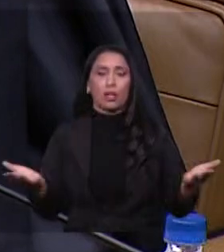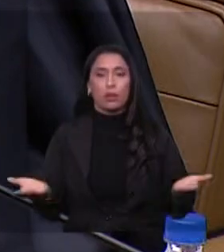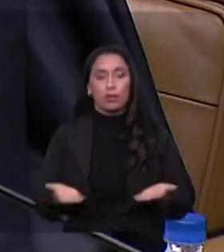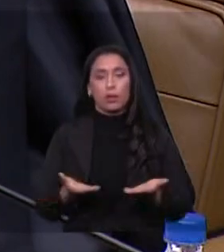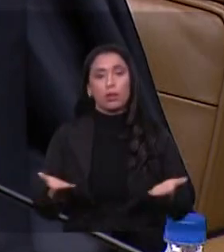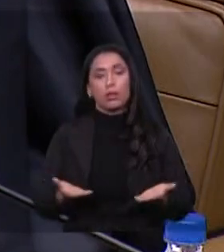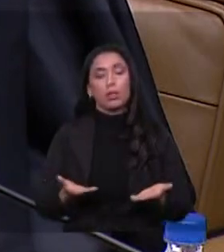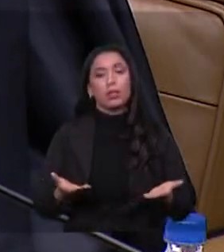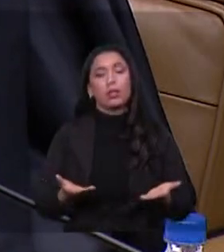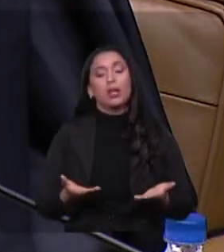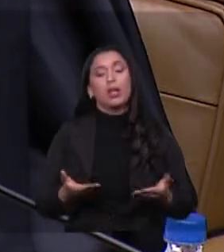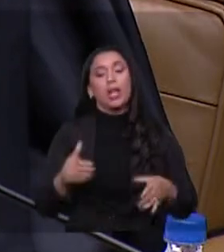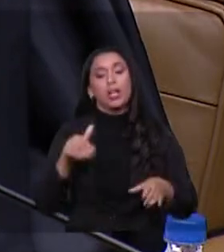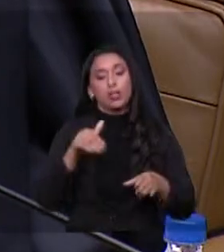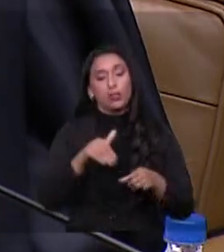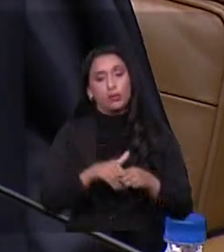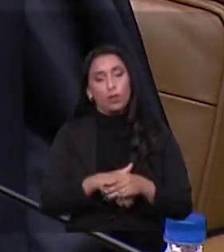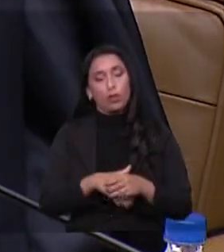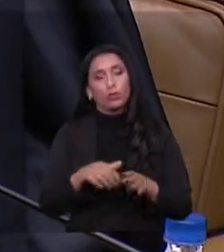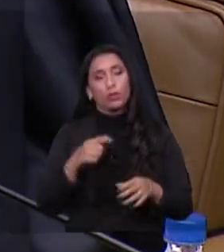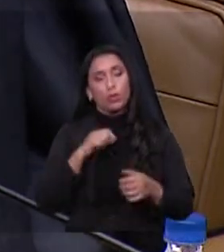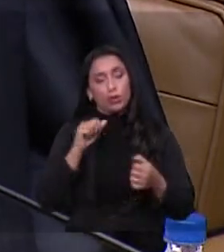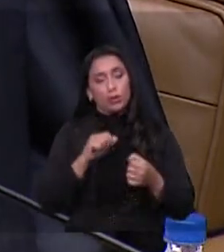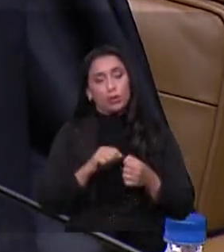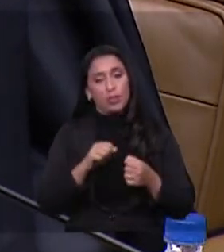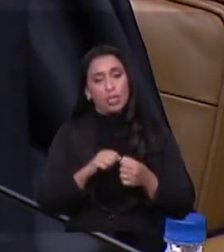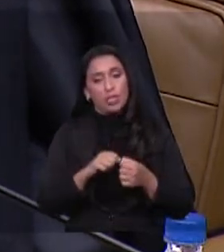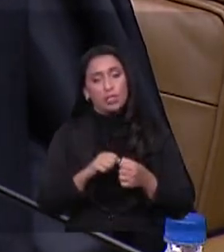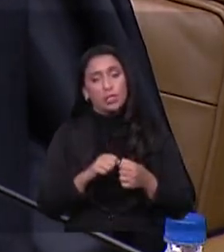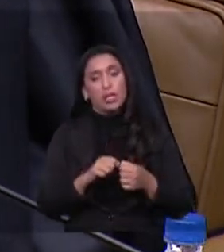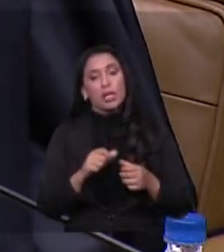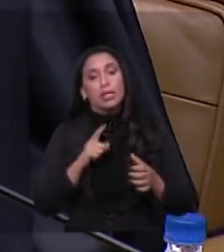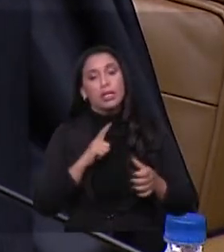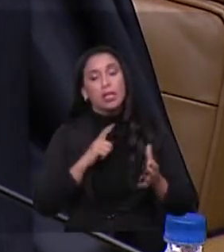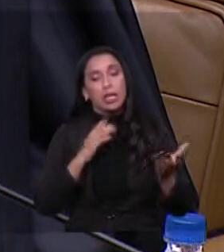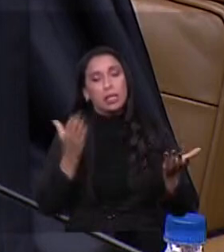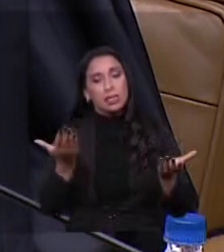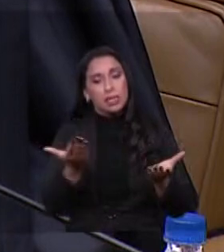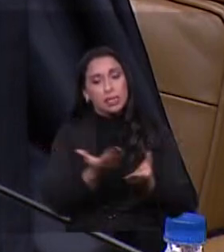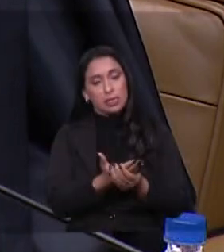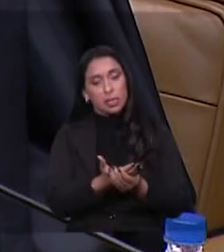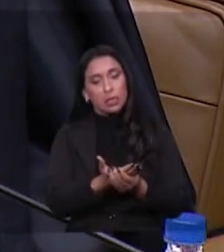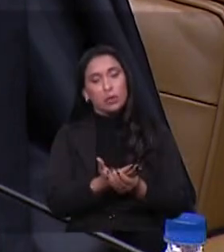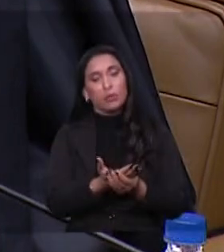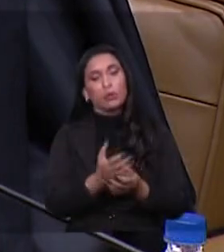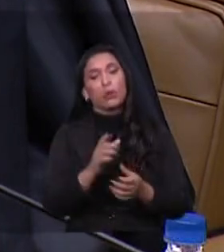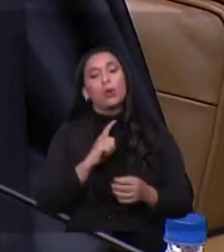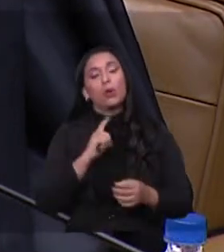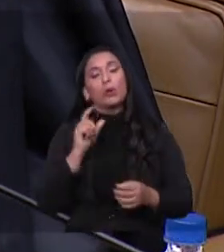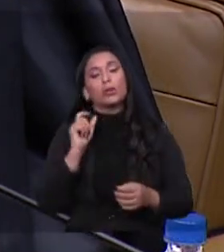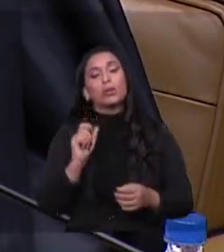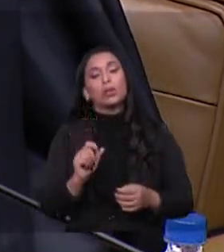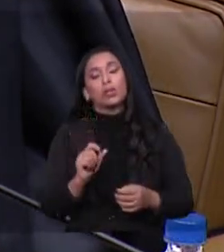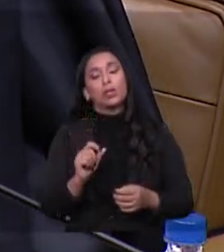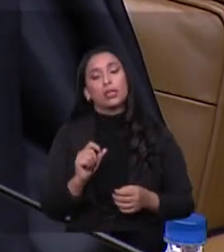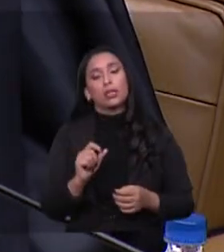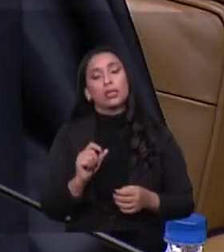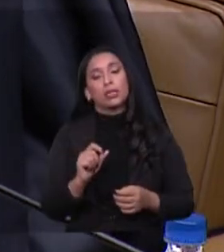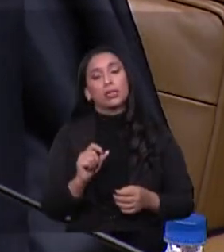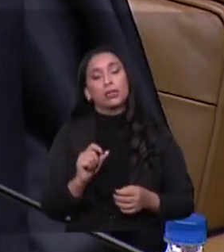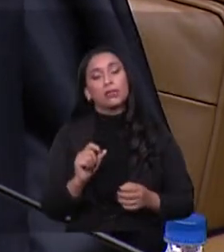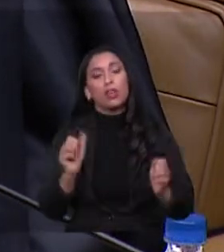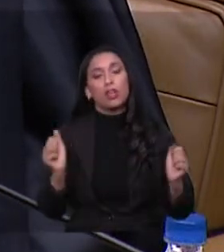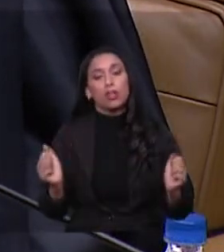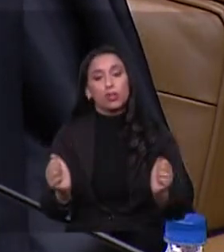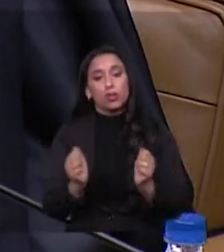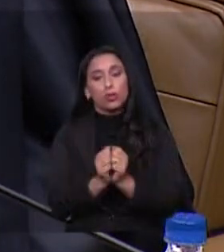que o voto que proferi sobre esta premissa ou condição de possibilidade teve a